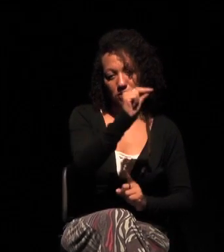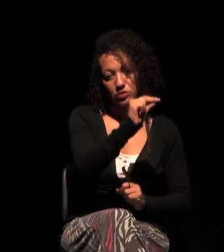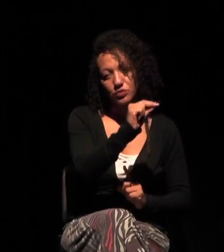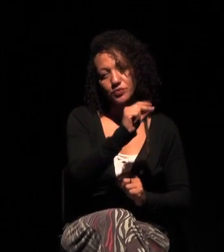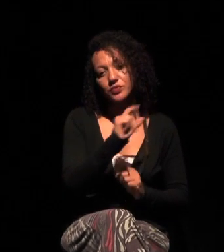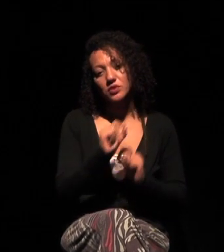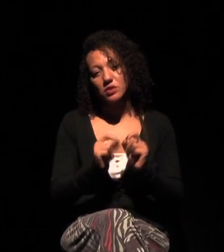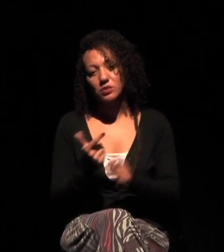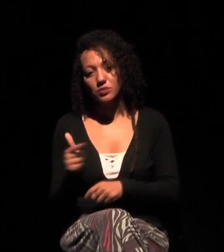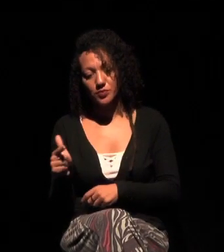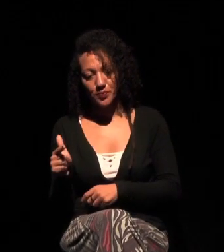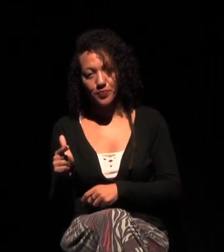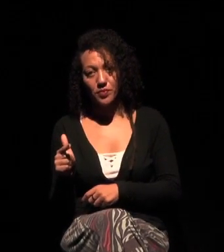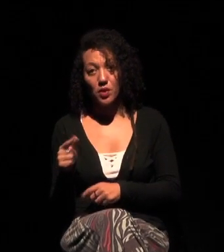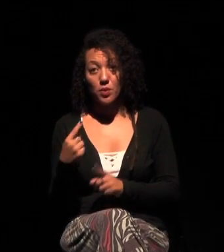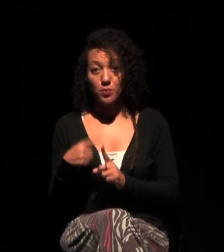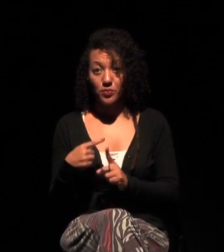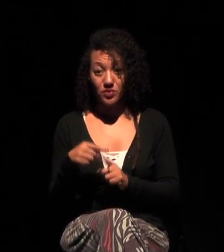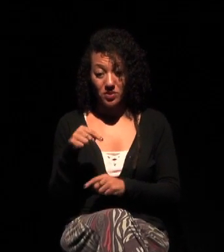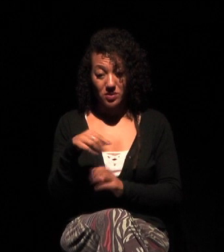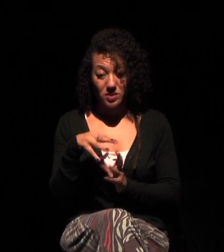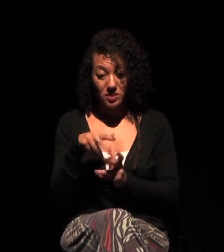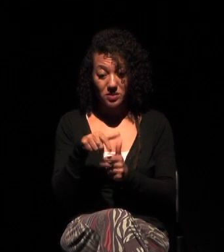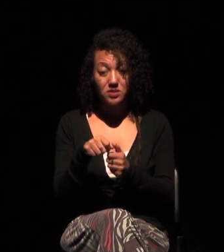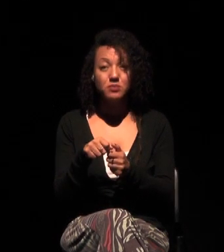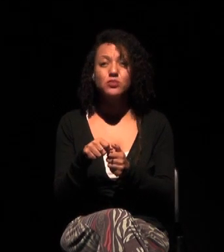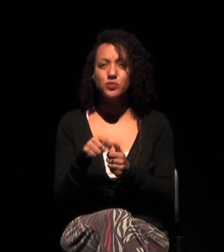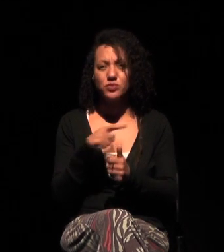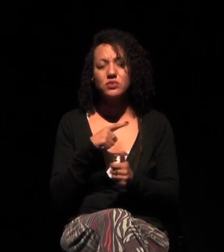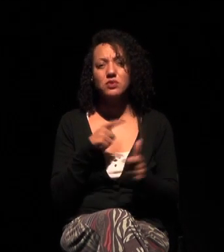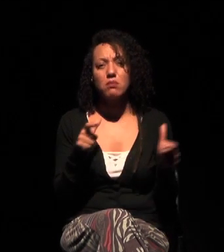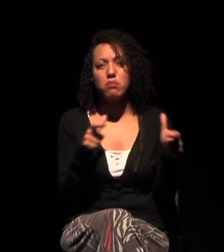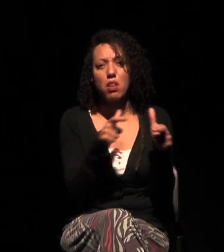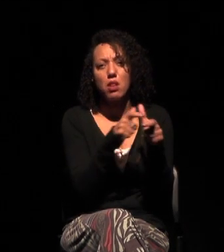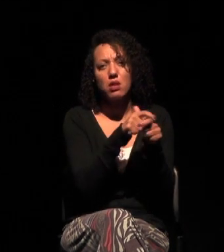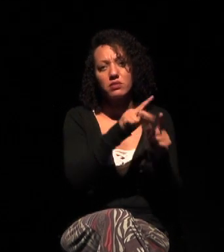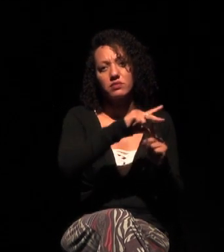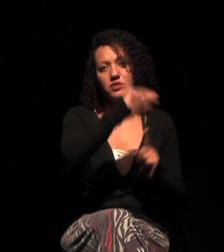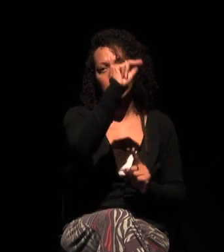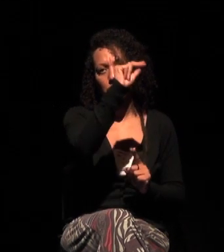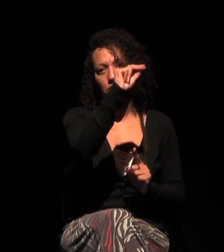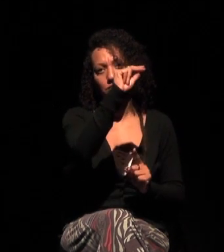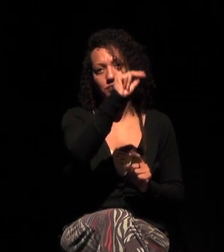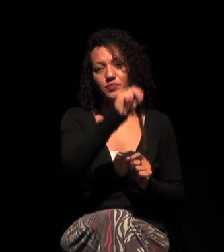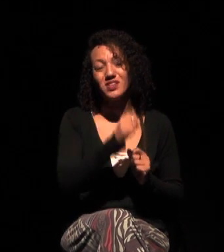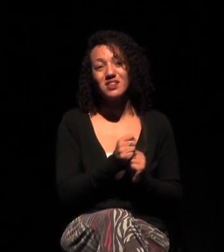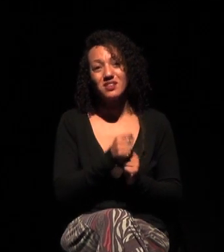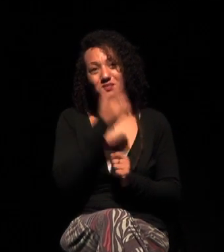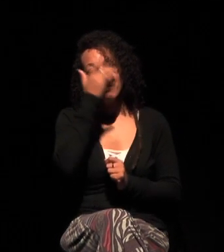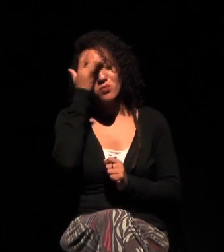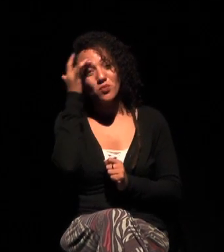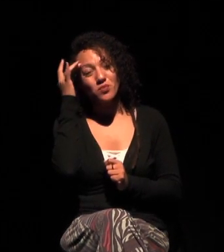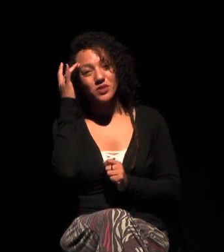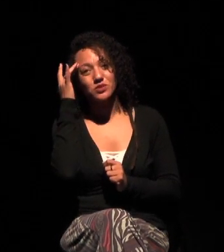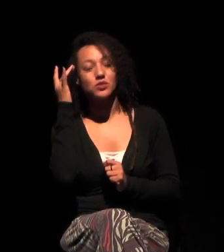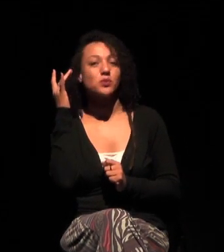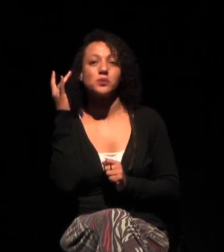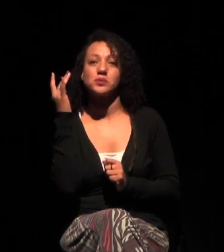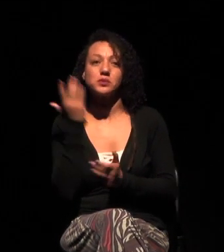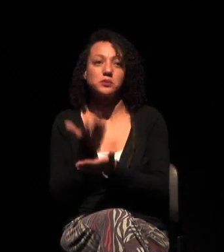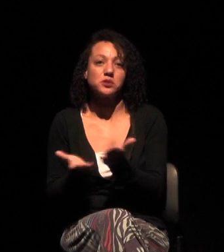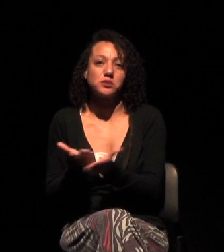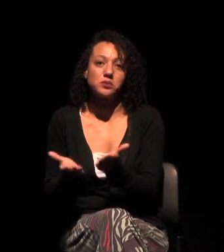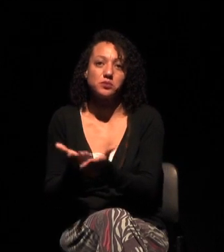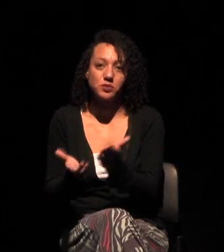tem dra provavelmente muito pouco os vencedores e muitos vencidos de transformações